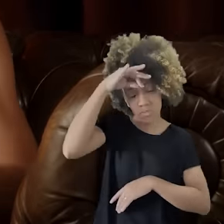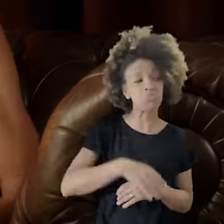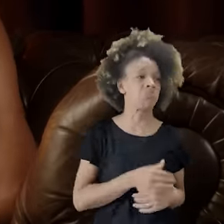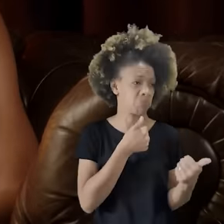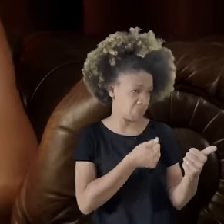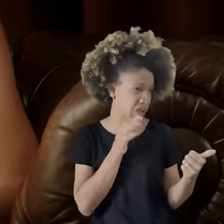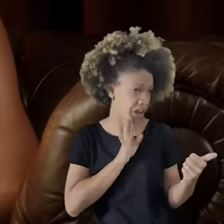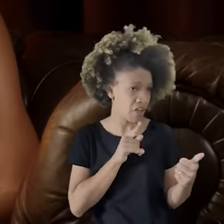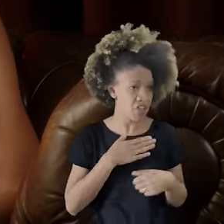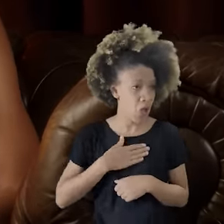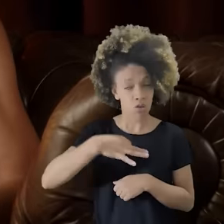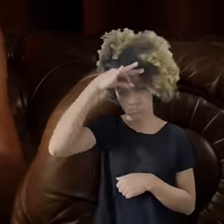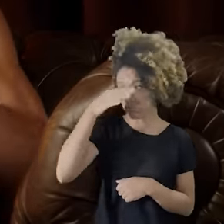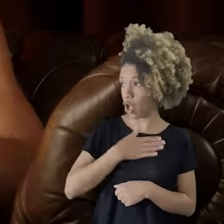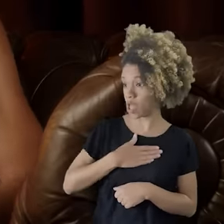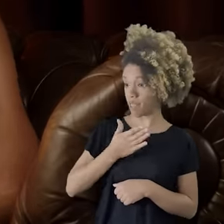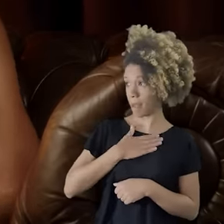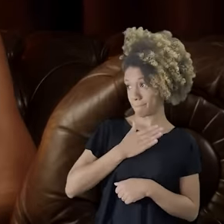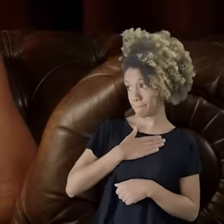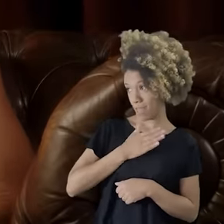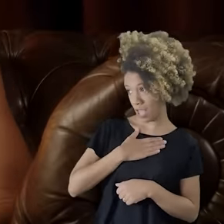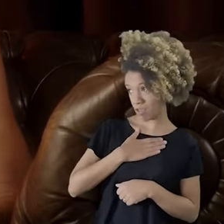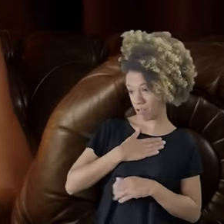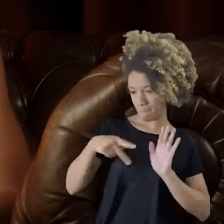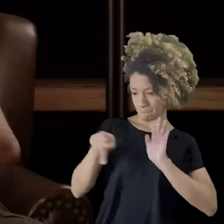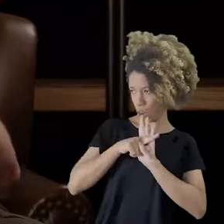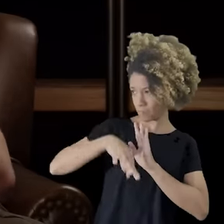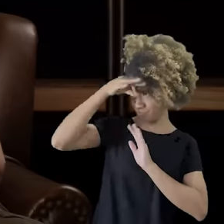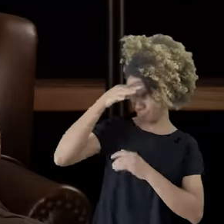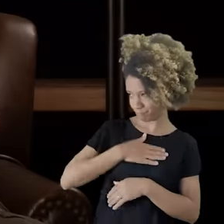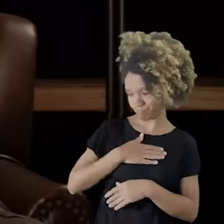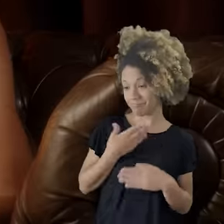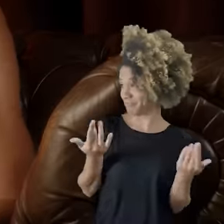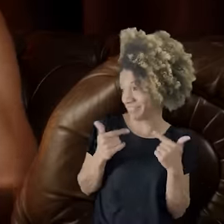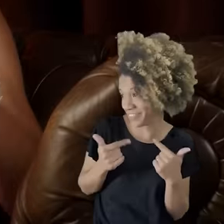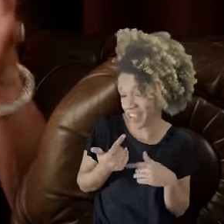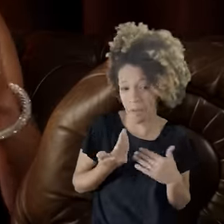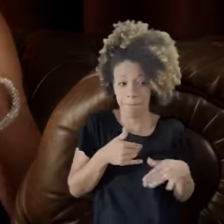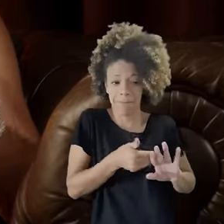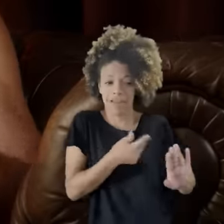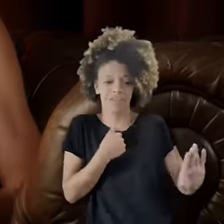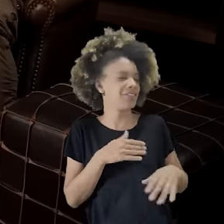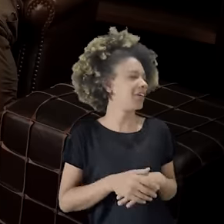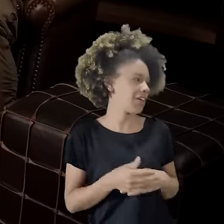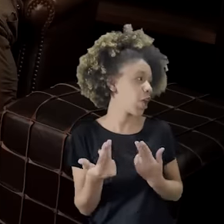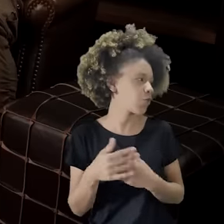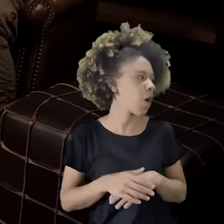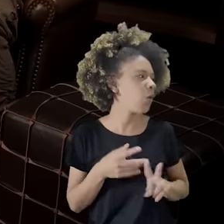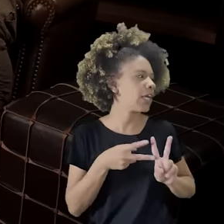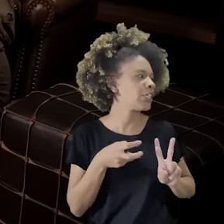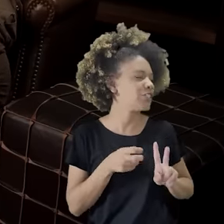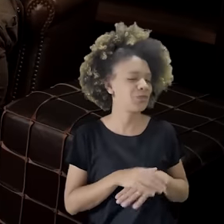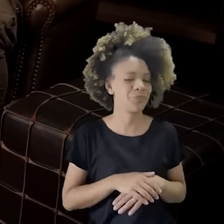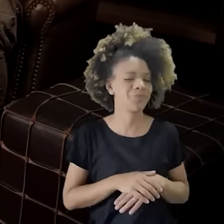falava é legal ai você gosta da vagina quando eu gosto em mim né entendi entendi não gostava de chegar ali perto índio que